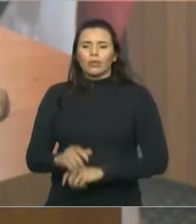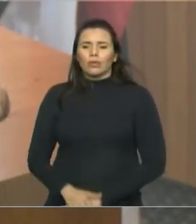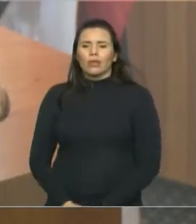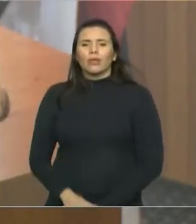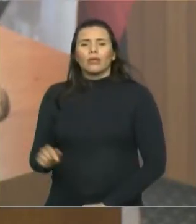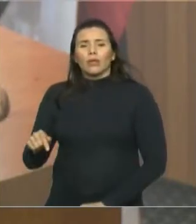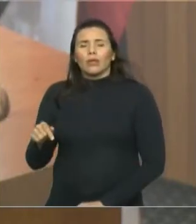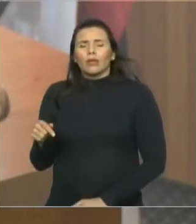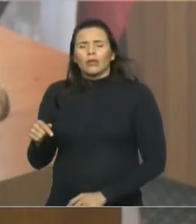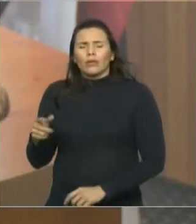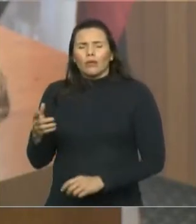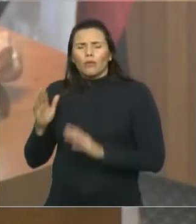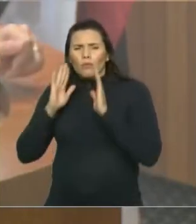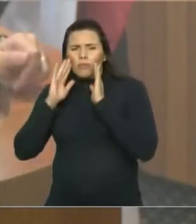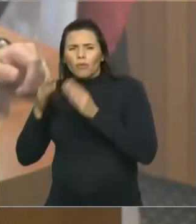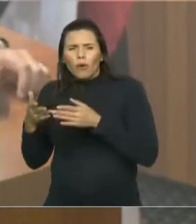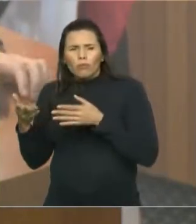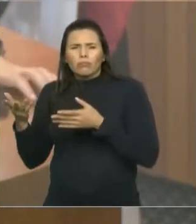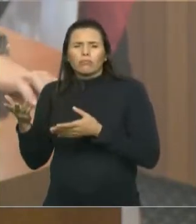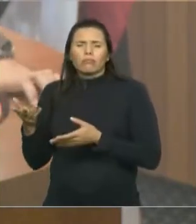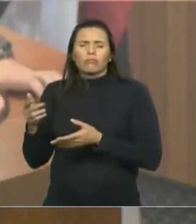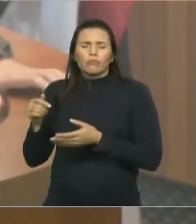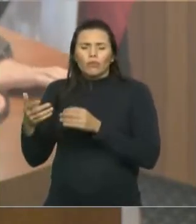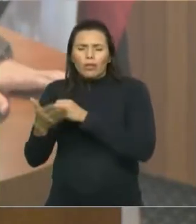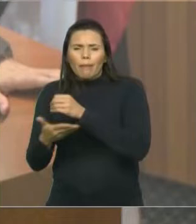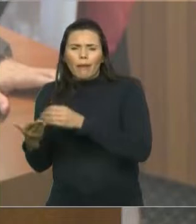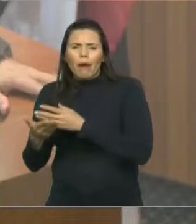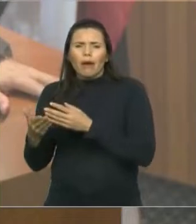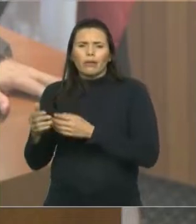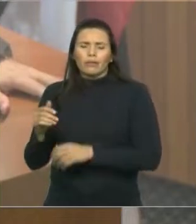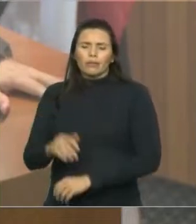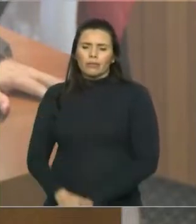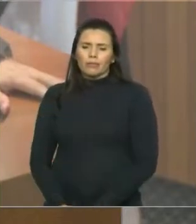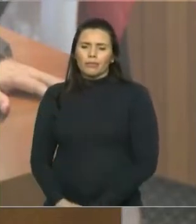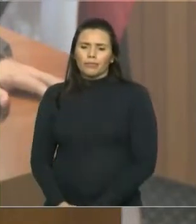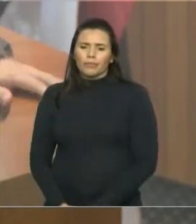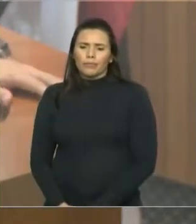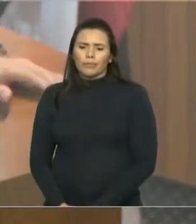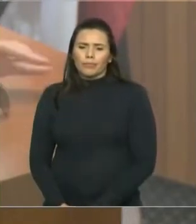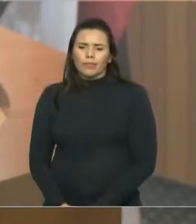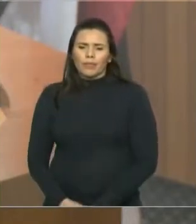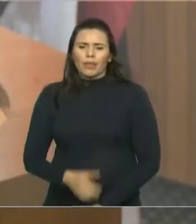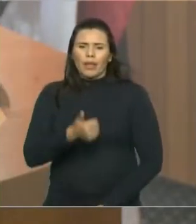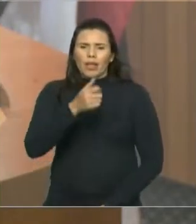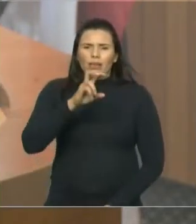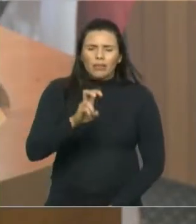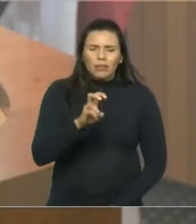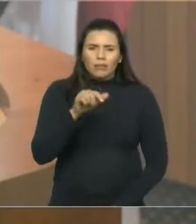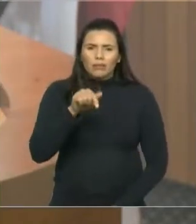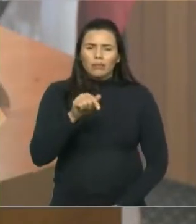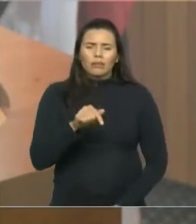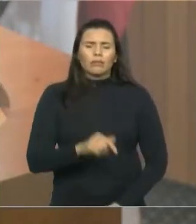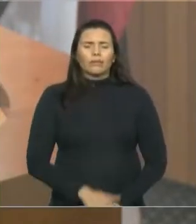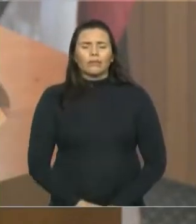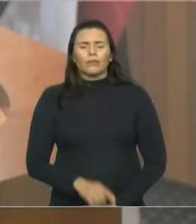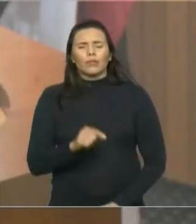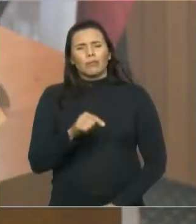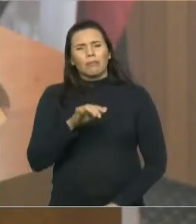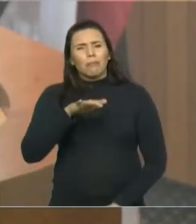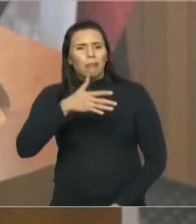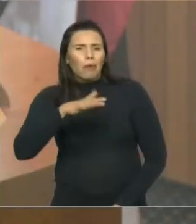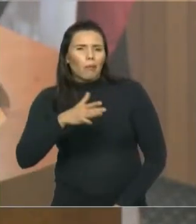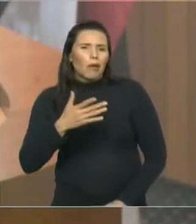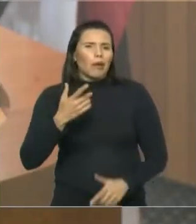média e apenas 5% na alta complexidade. Isso quer dizer o quê? A gente está gastando